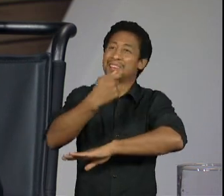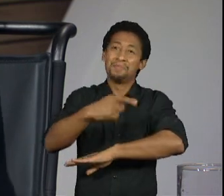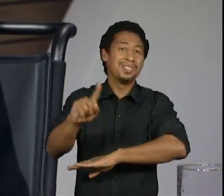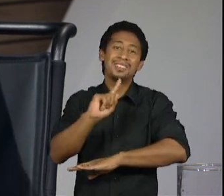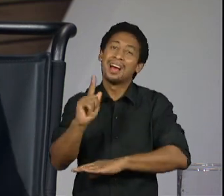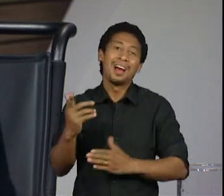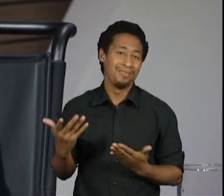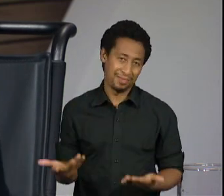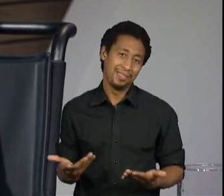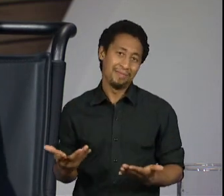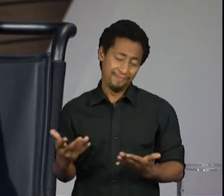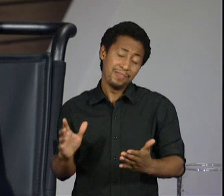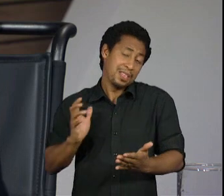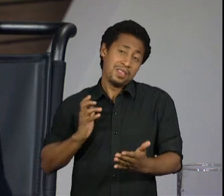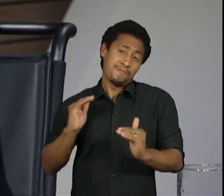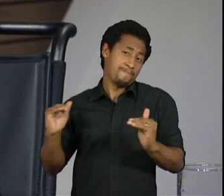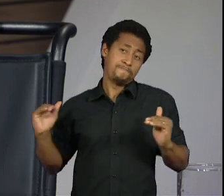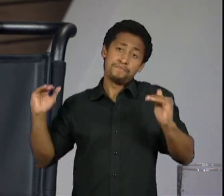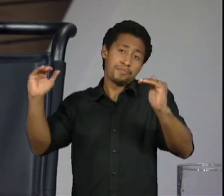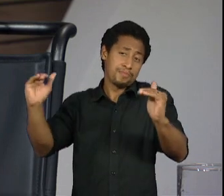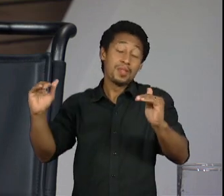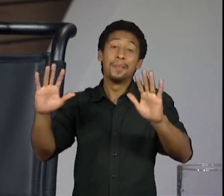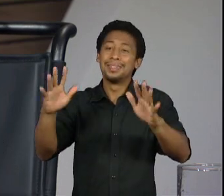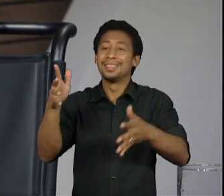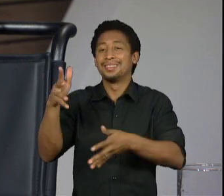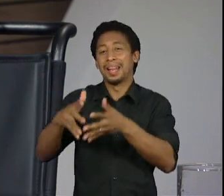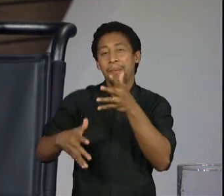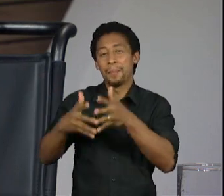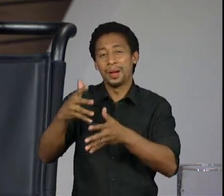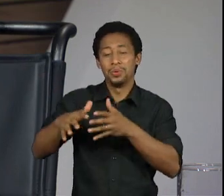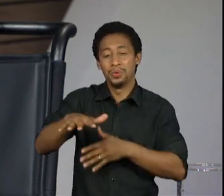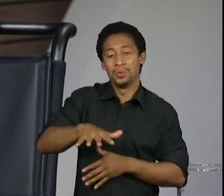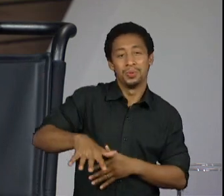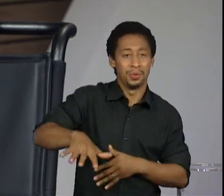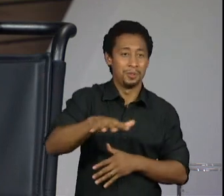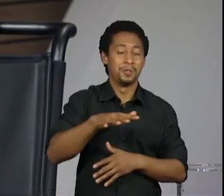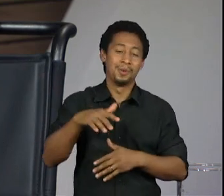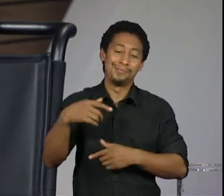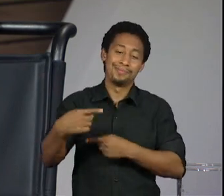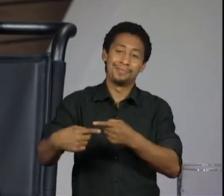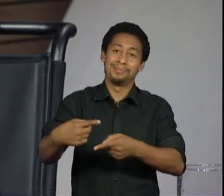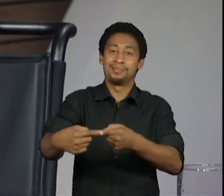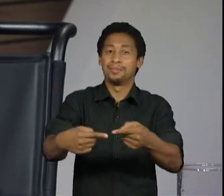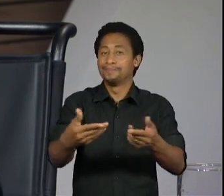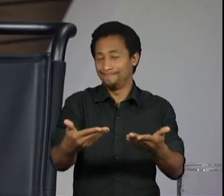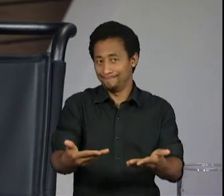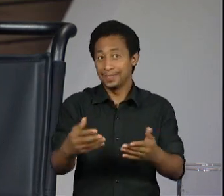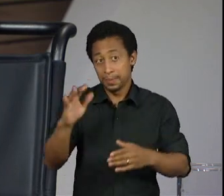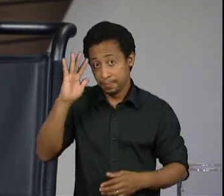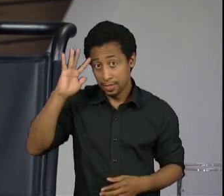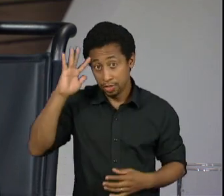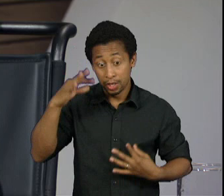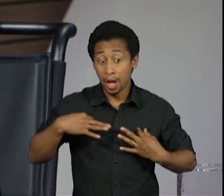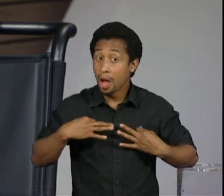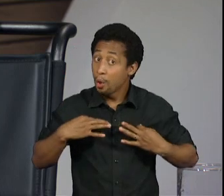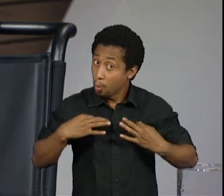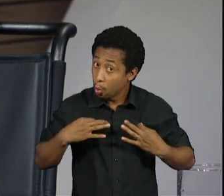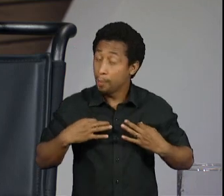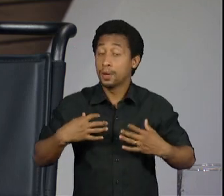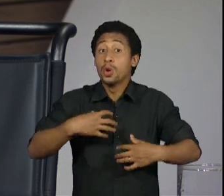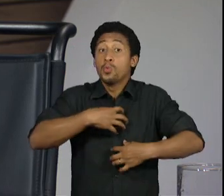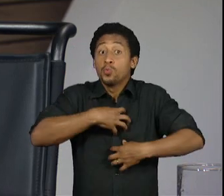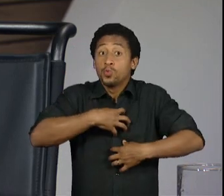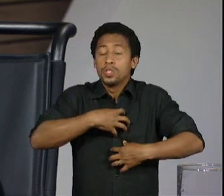movimentação, que atrapalham muito a nossa ocupação do espaço público, né? Então, pensar que a roupa também ela é uma forma